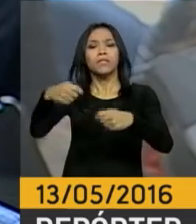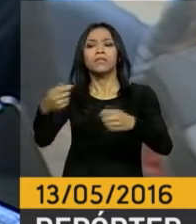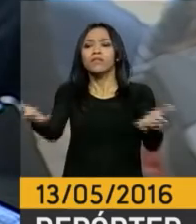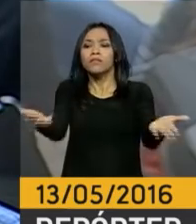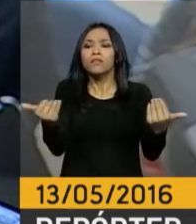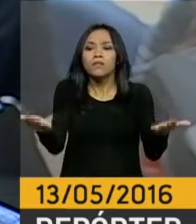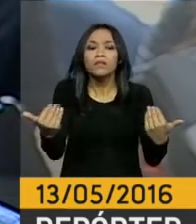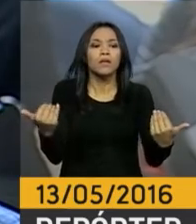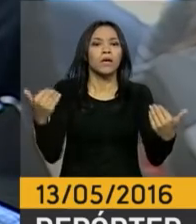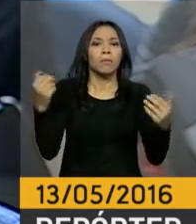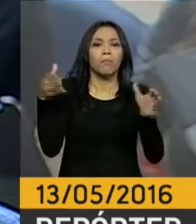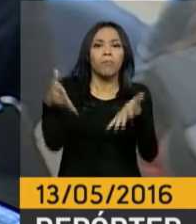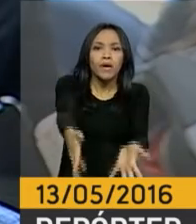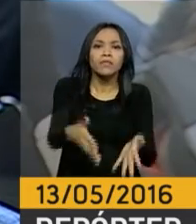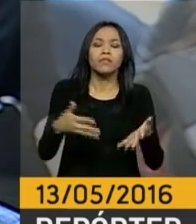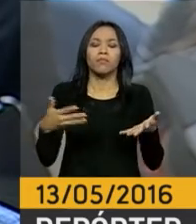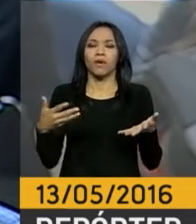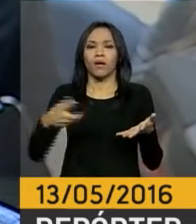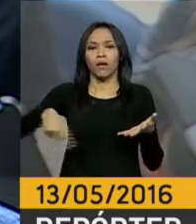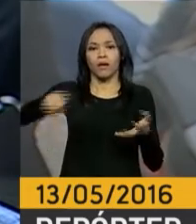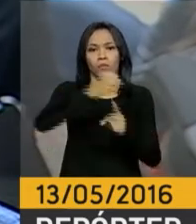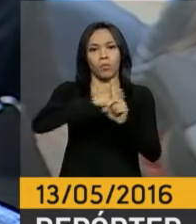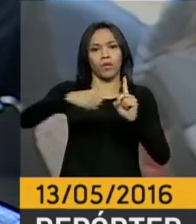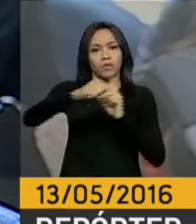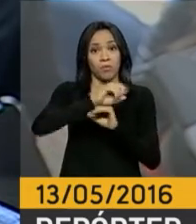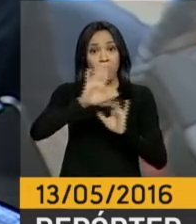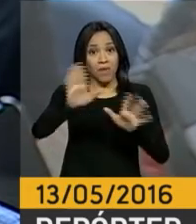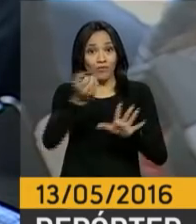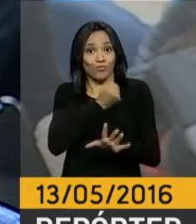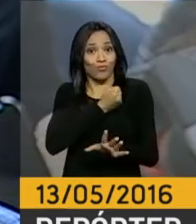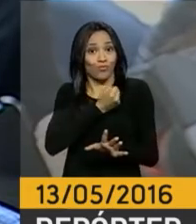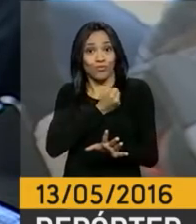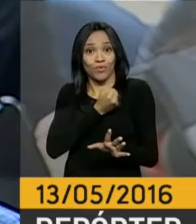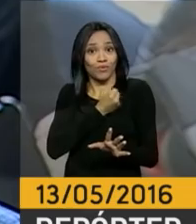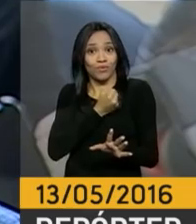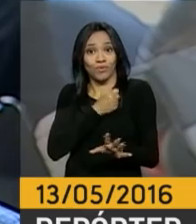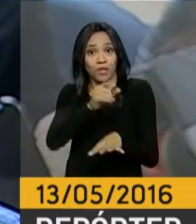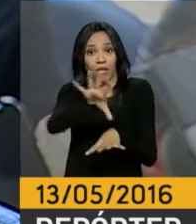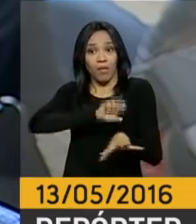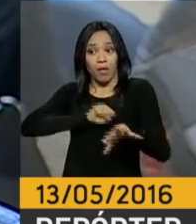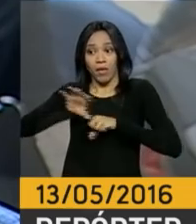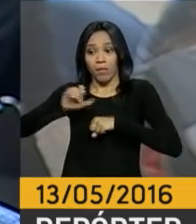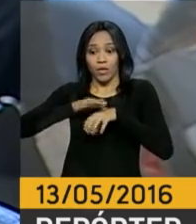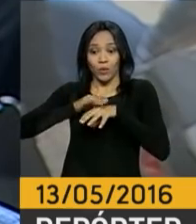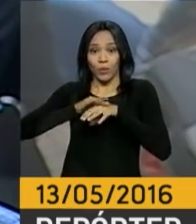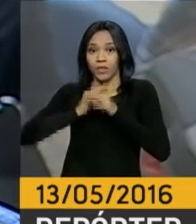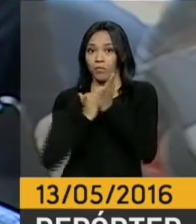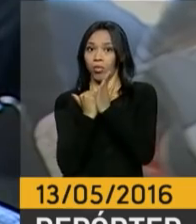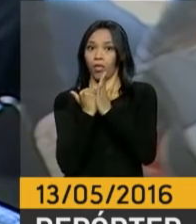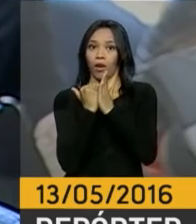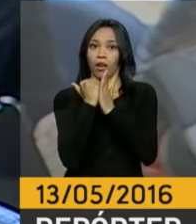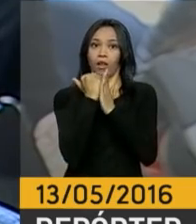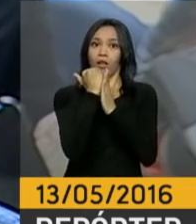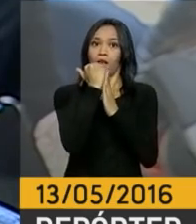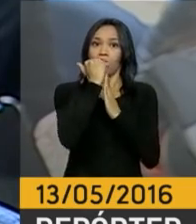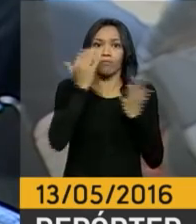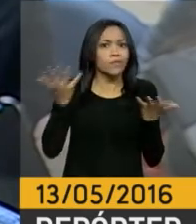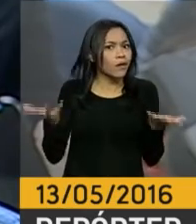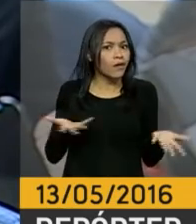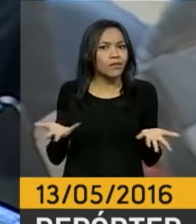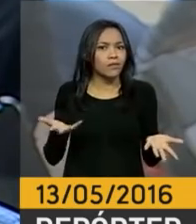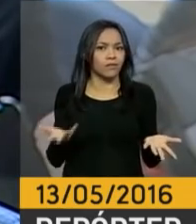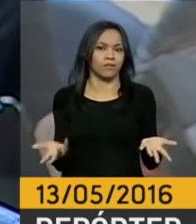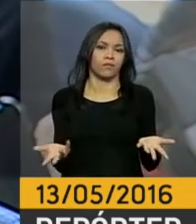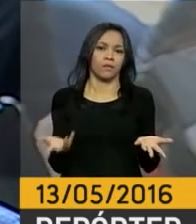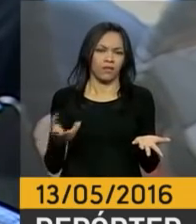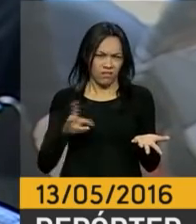forças tarefas isso foi feito no país inteiro e os números continuam muito altos eh essas tentativas de multar ou essas essas medidas punitivas vão